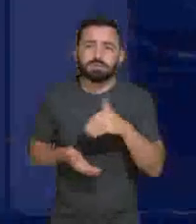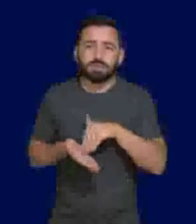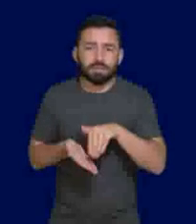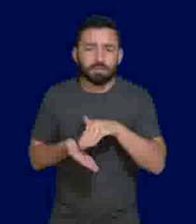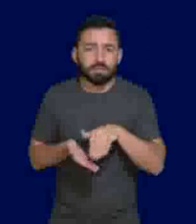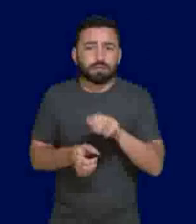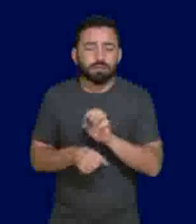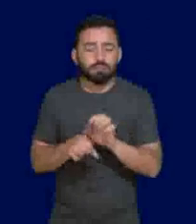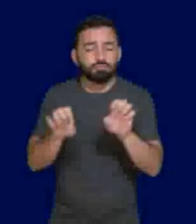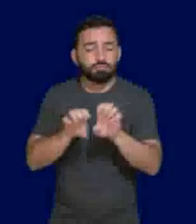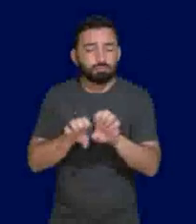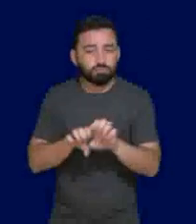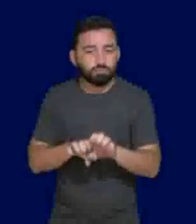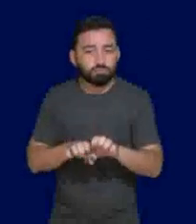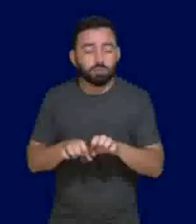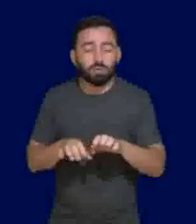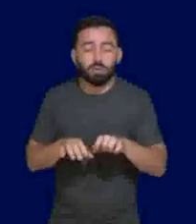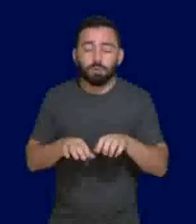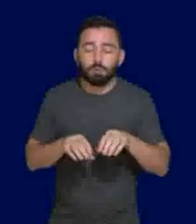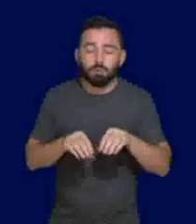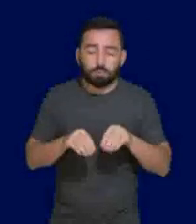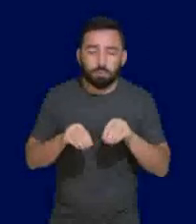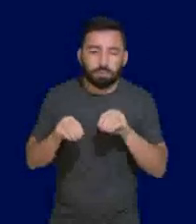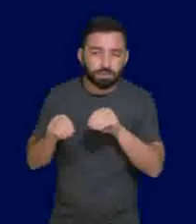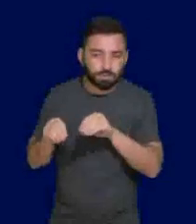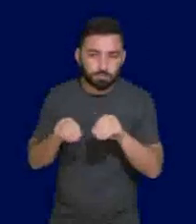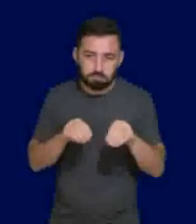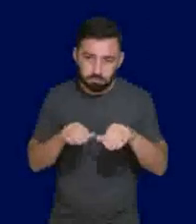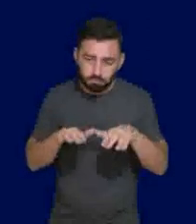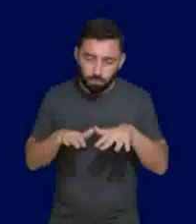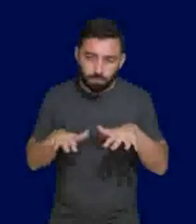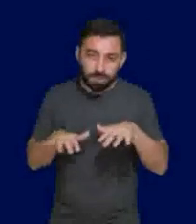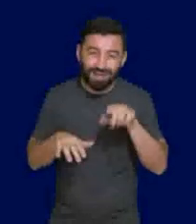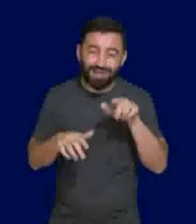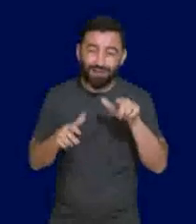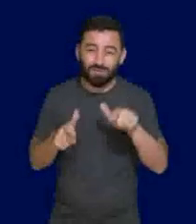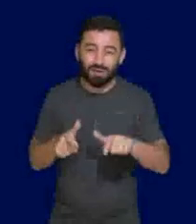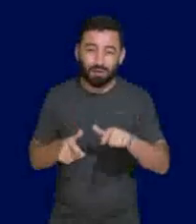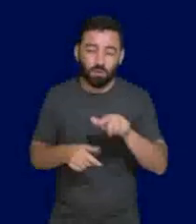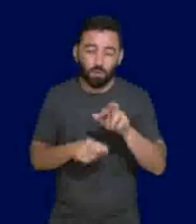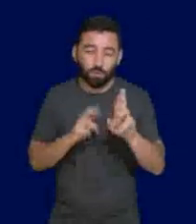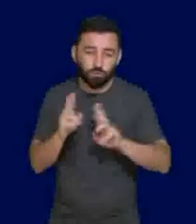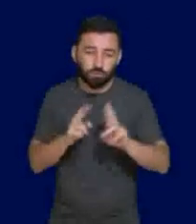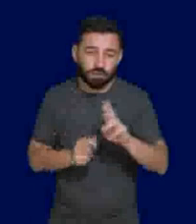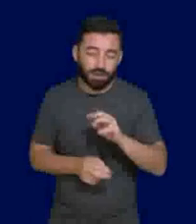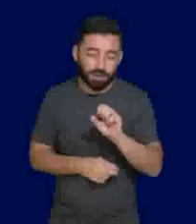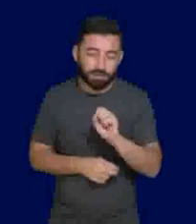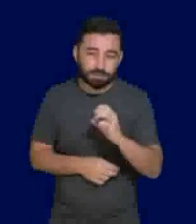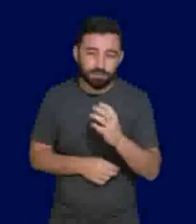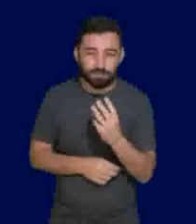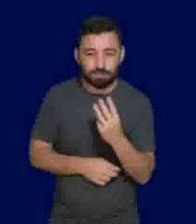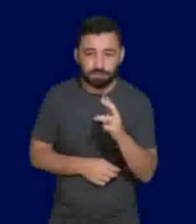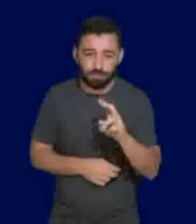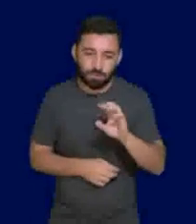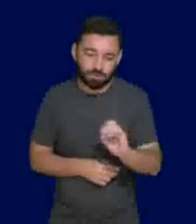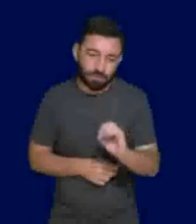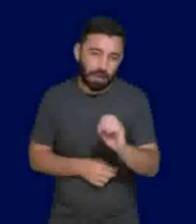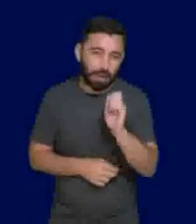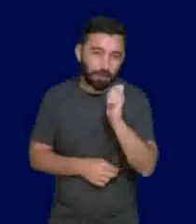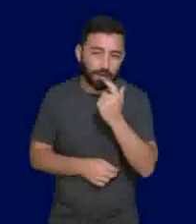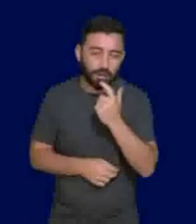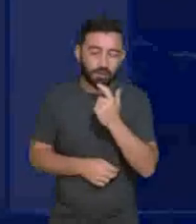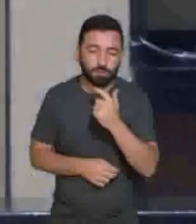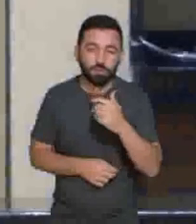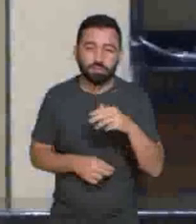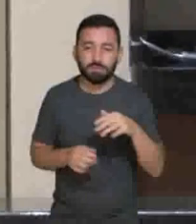Estado da Infraestrutura e Mobilidade informações acerca das obras na rodovia SC-350, que liga os municípios de Abelardo Luz e